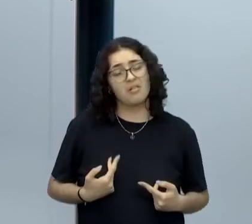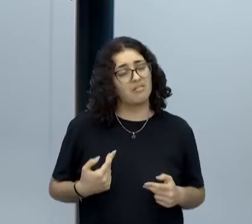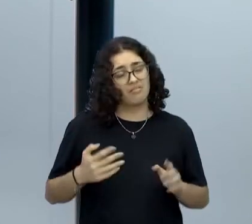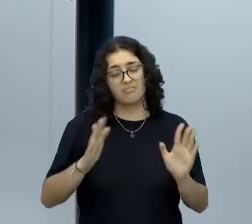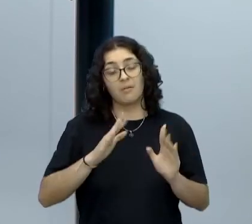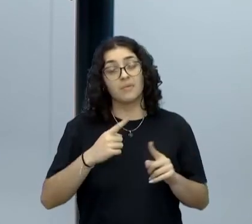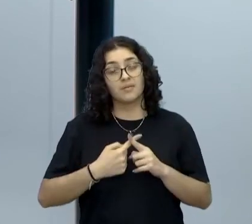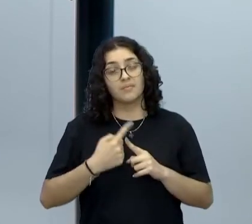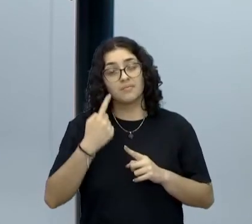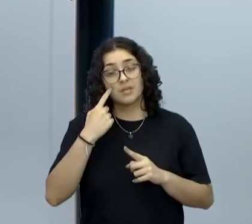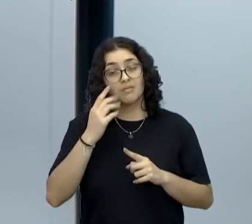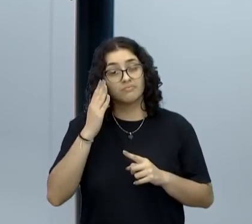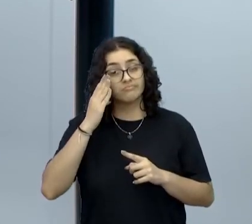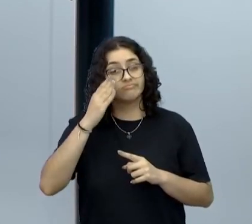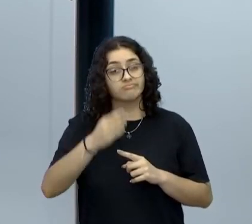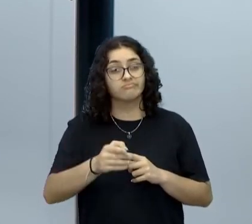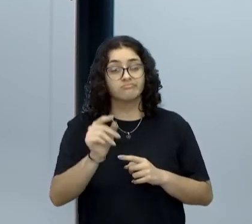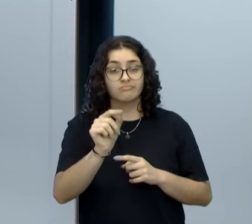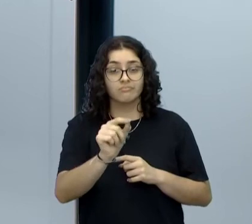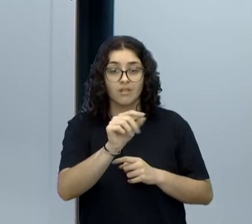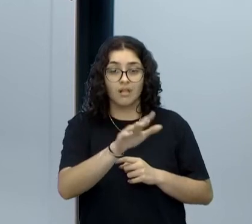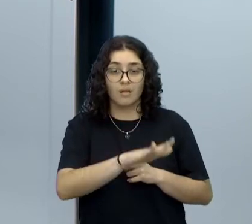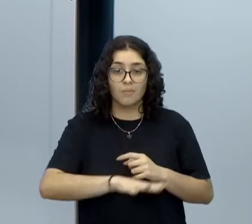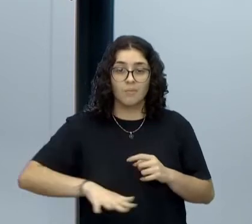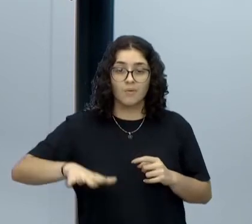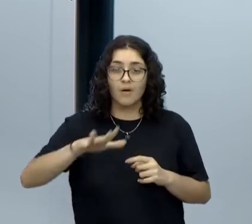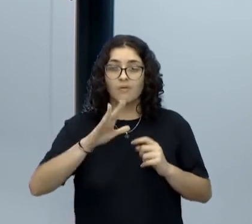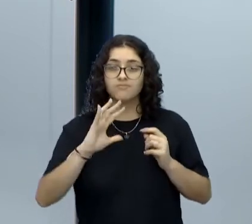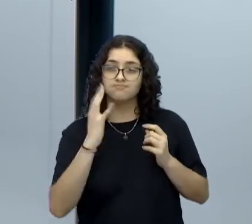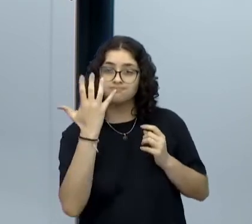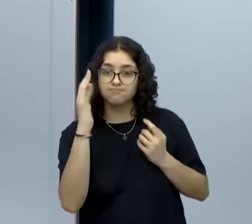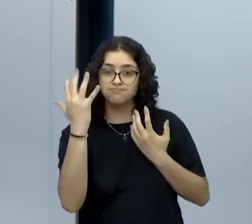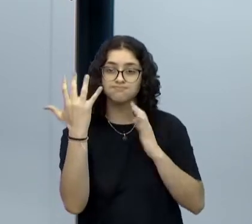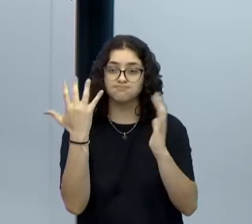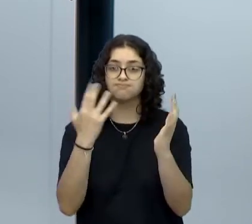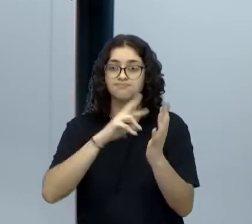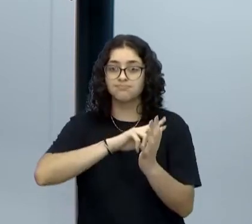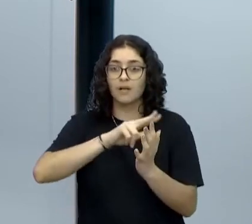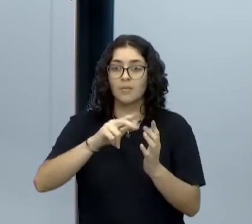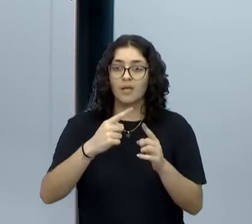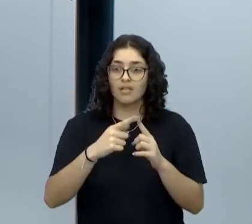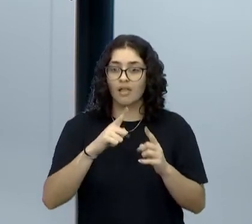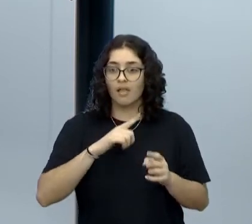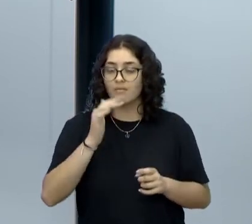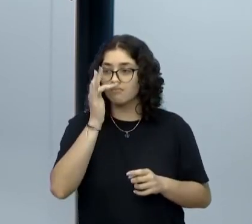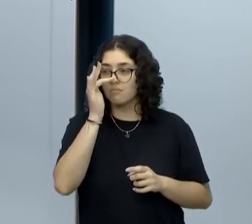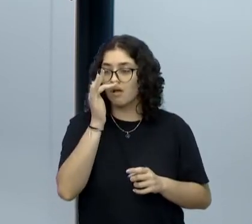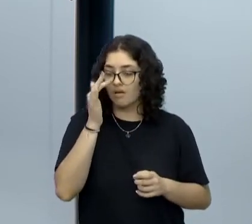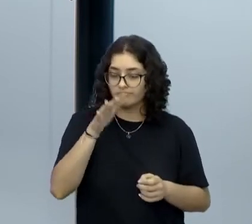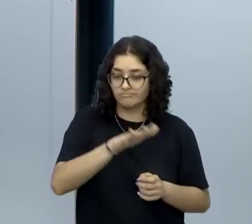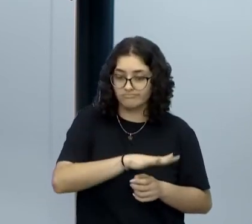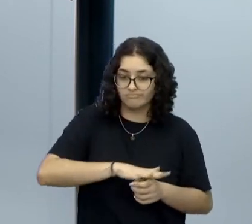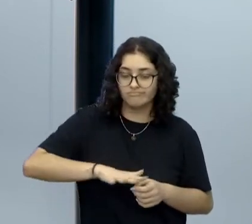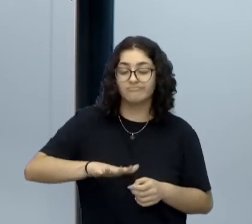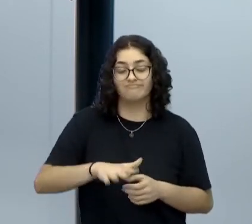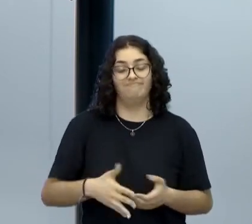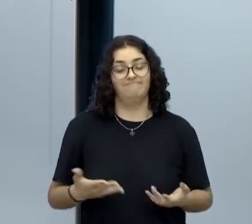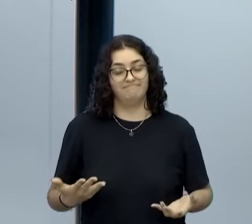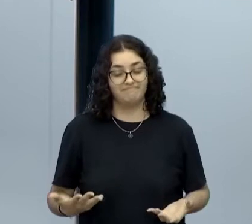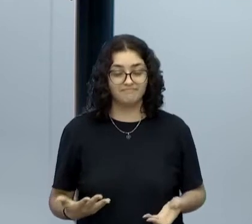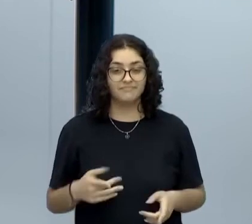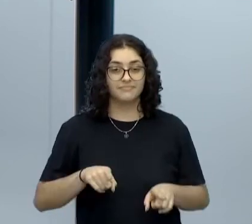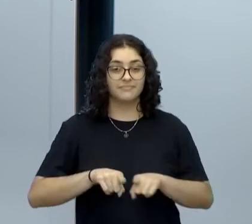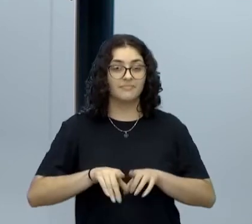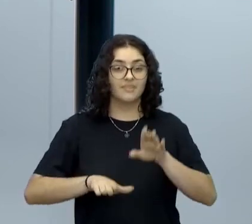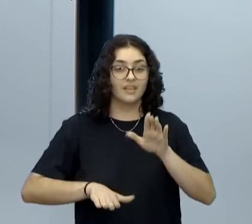pensar principalmente na fauna, na flora, porque você tem plantas ali que estão envolvidas também. Às vezes